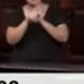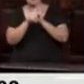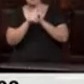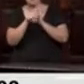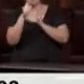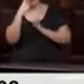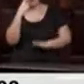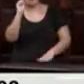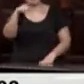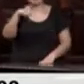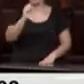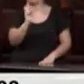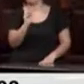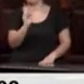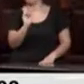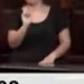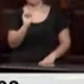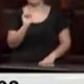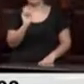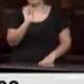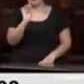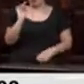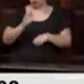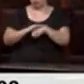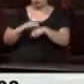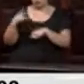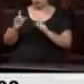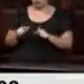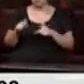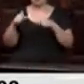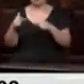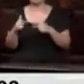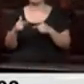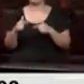empenharia em novo projeto